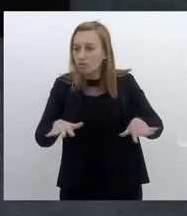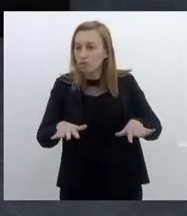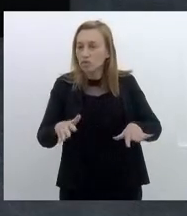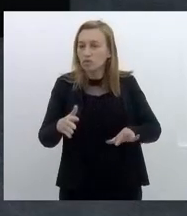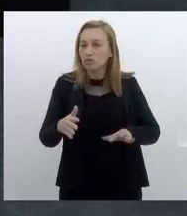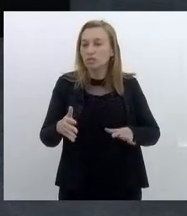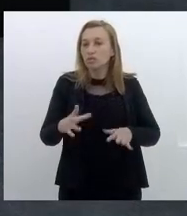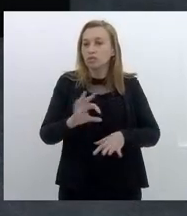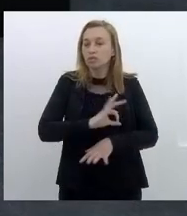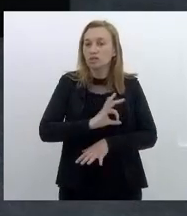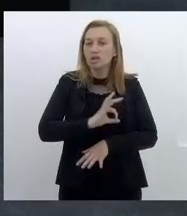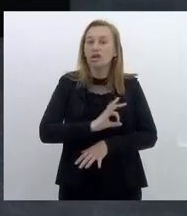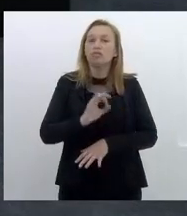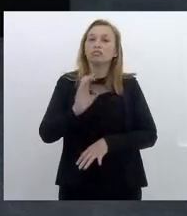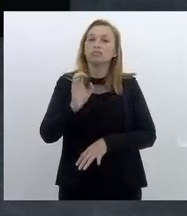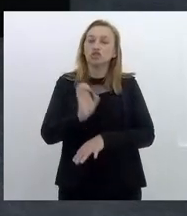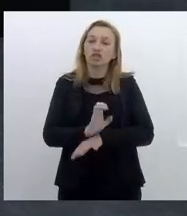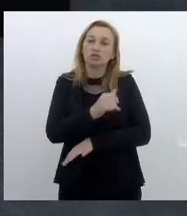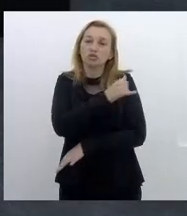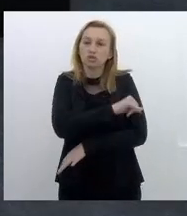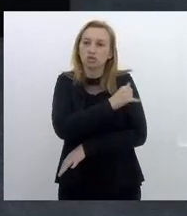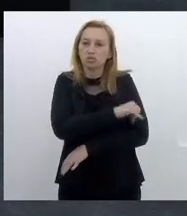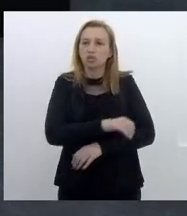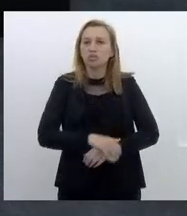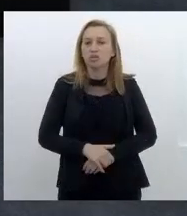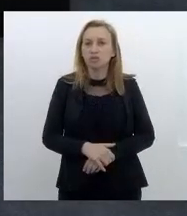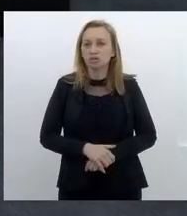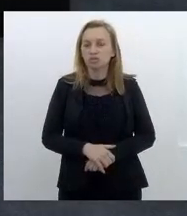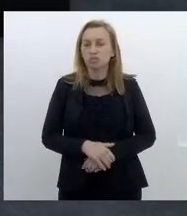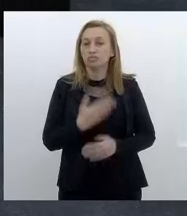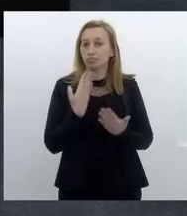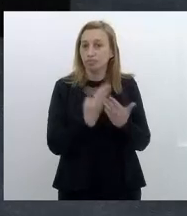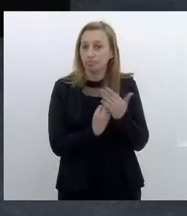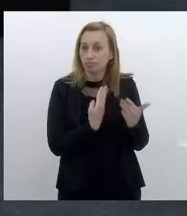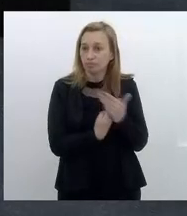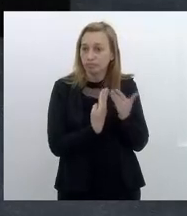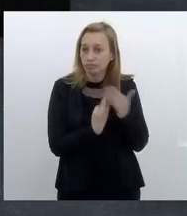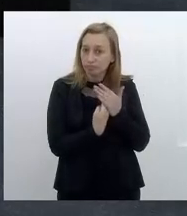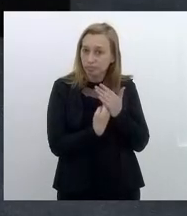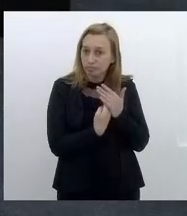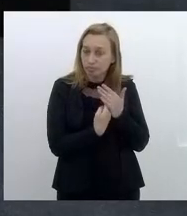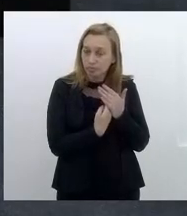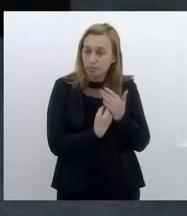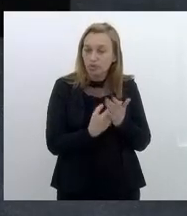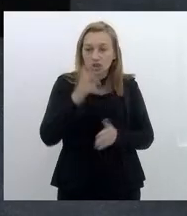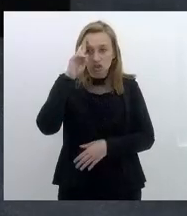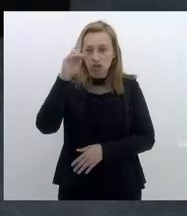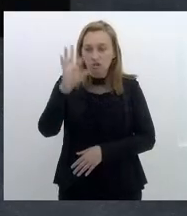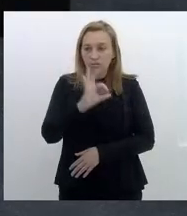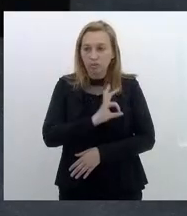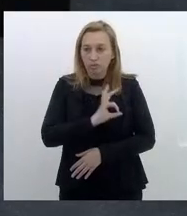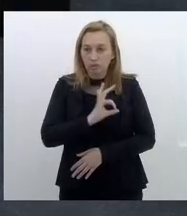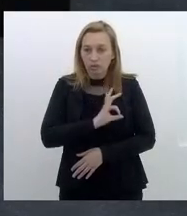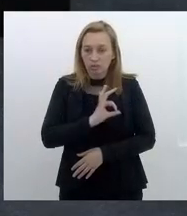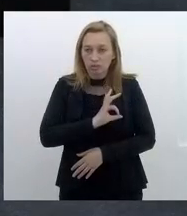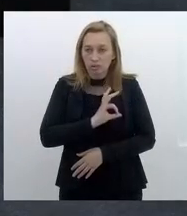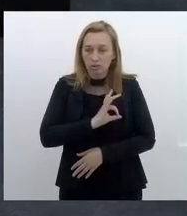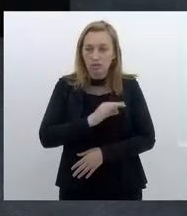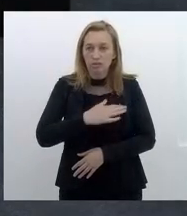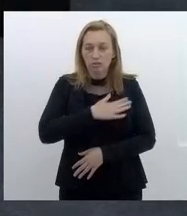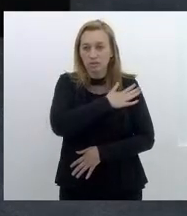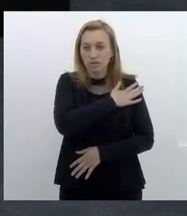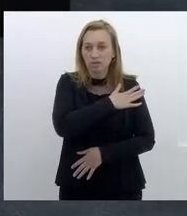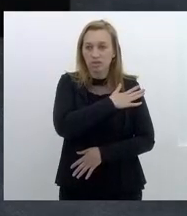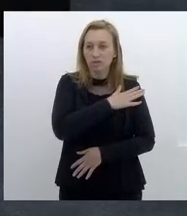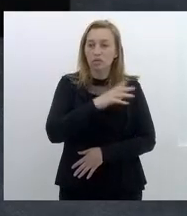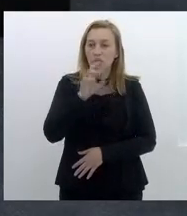Qual foi o estado do Rio de Janeiro a um estudo do tenente-coronel Cajueiro da Polícia Militar do Estado